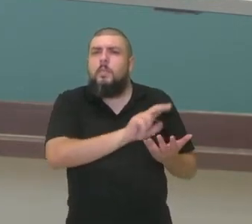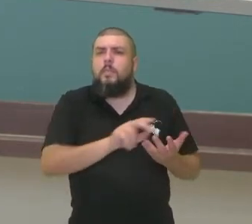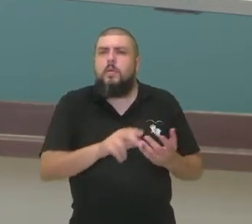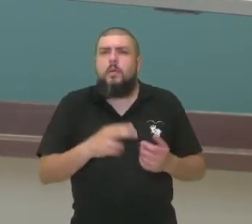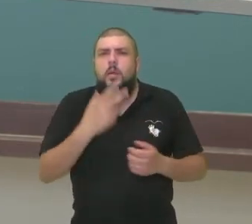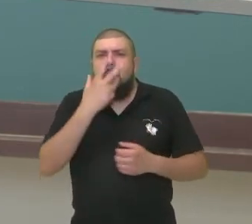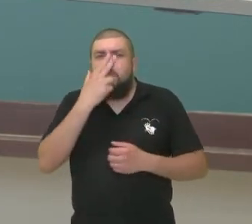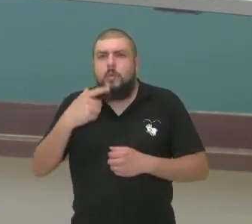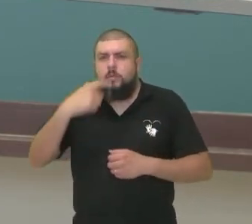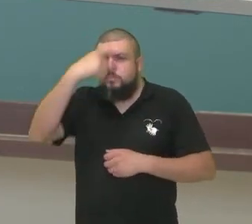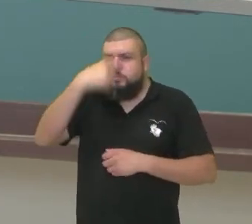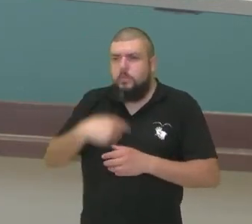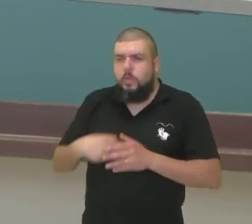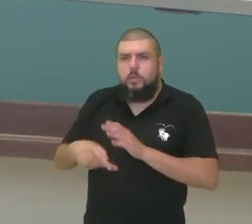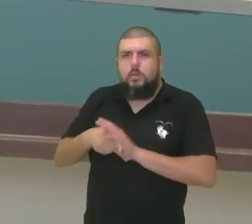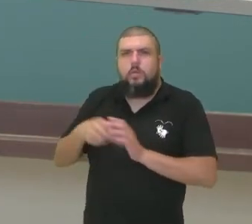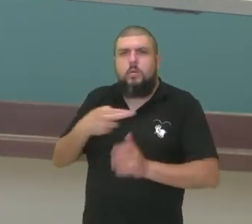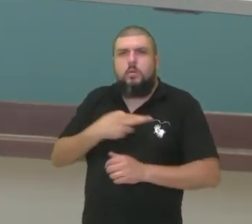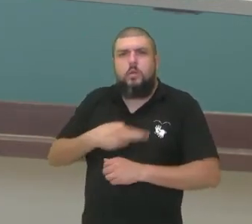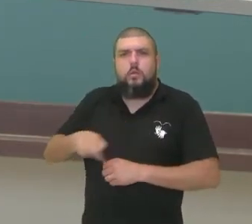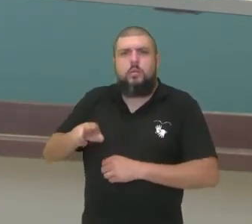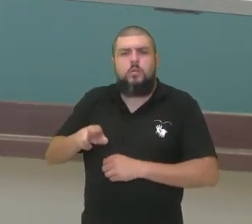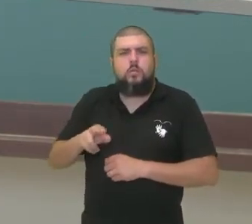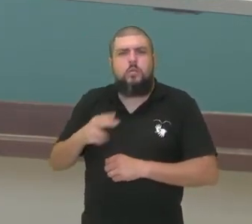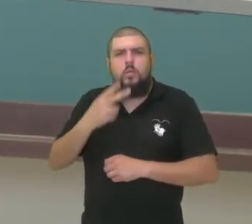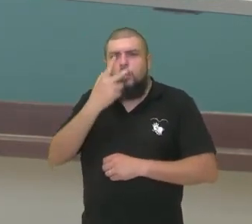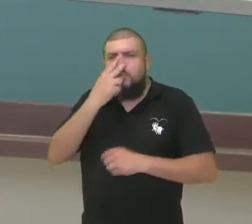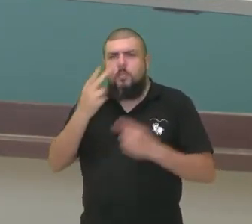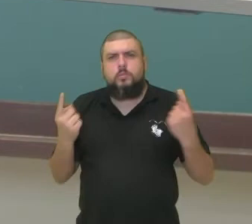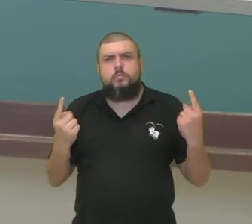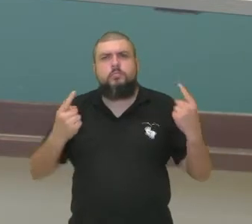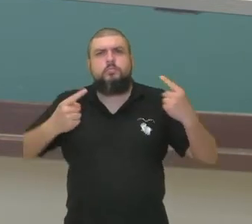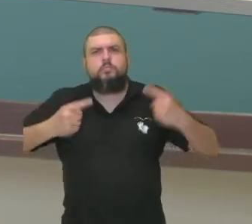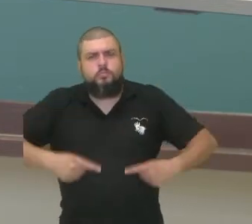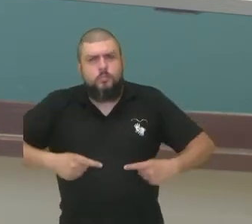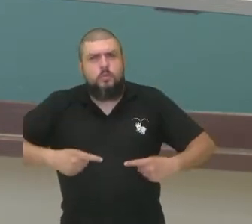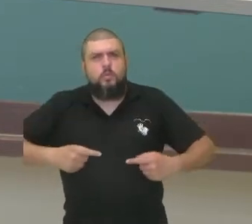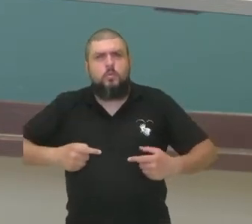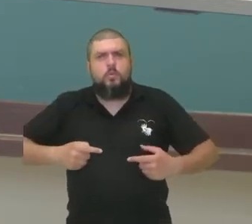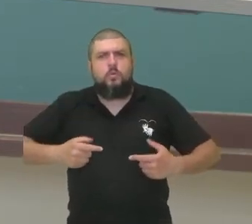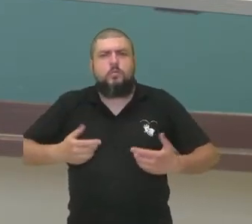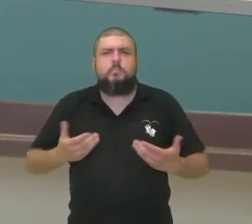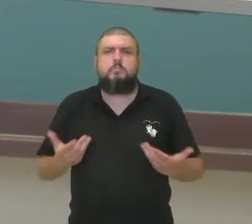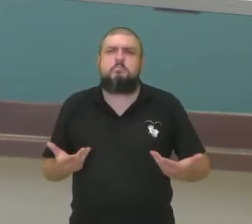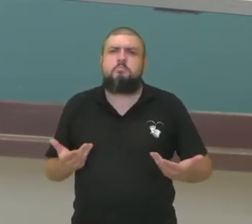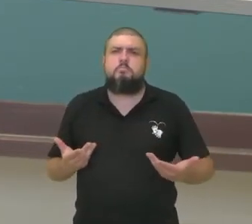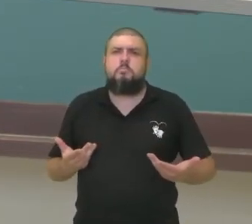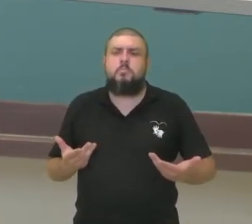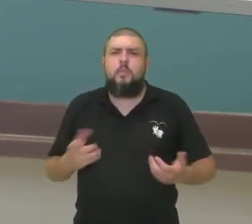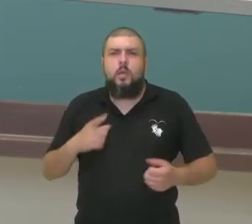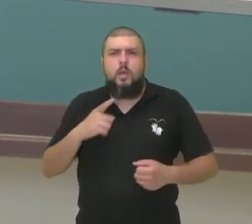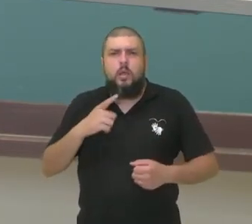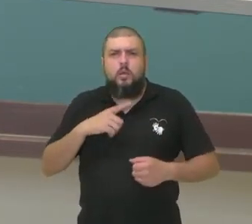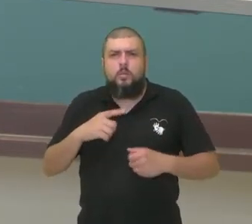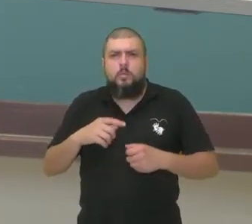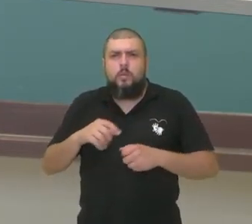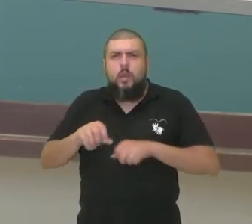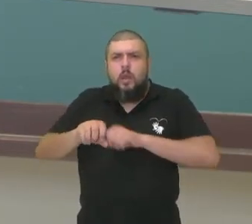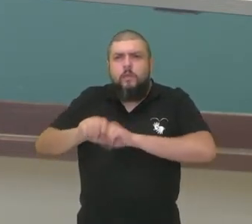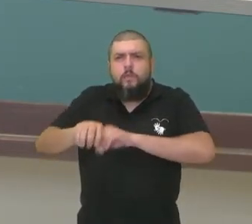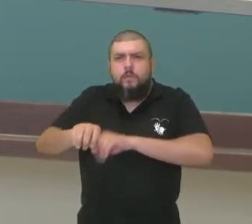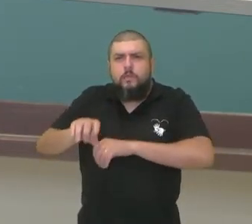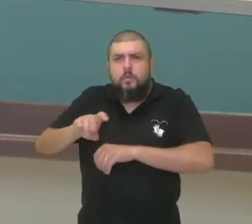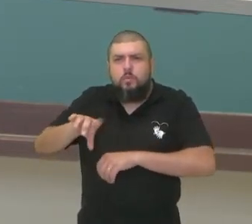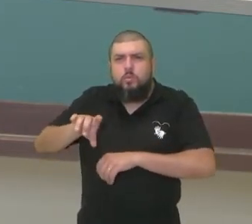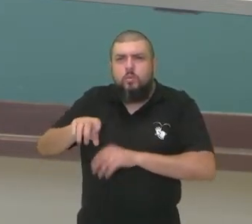defende a pluralidade e a diversidade, estaria ele indo contra a sua própria religião? Ou seja, ele tem que ensinar a sua própria